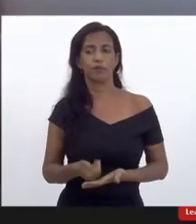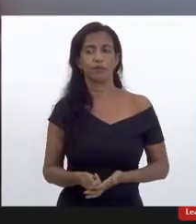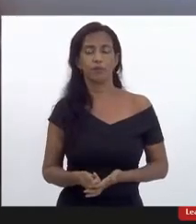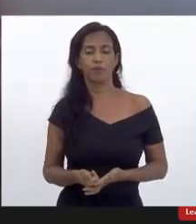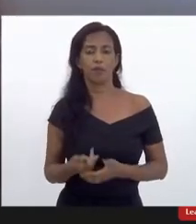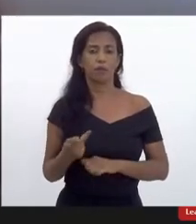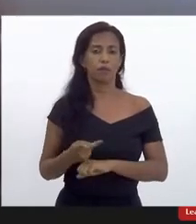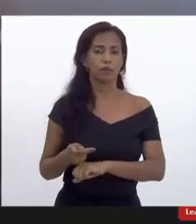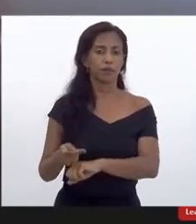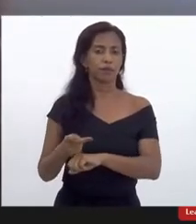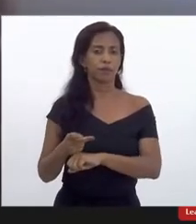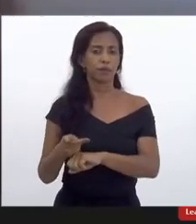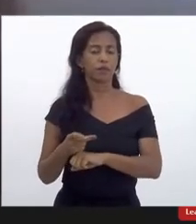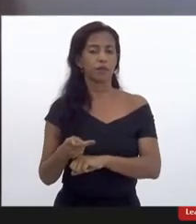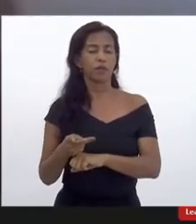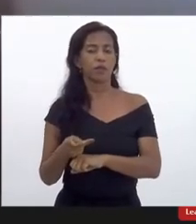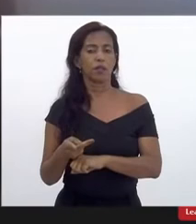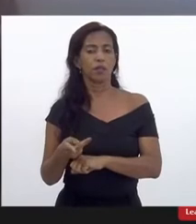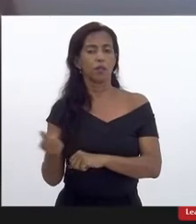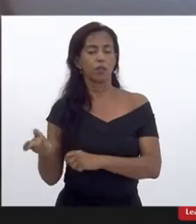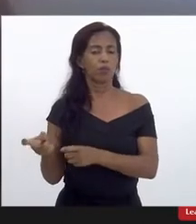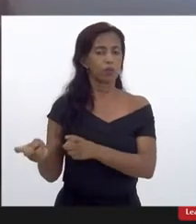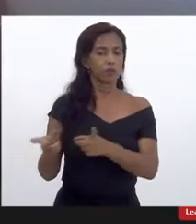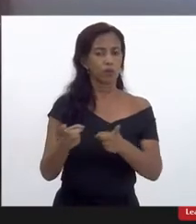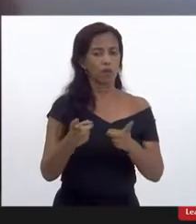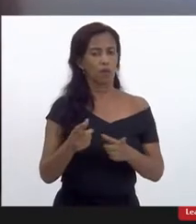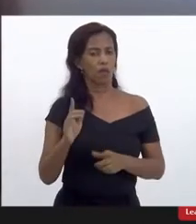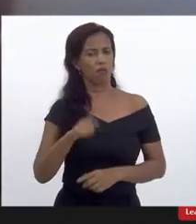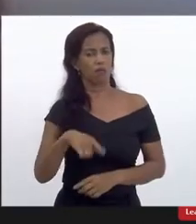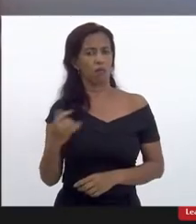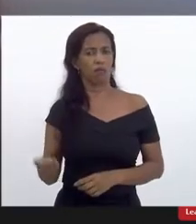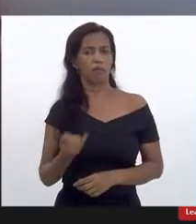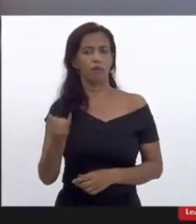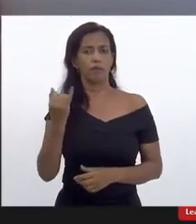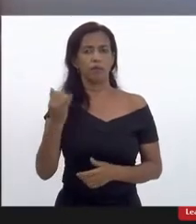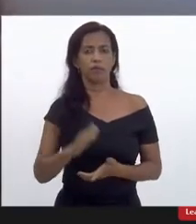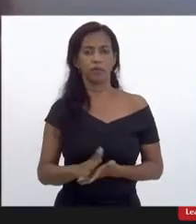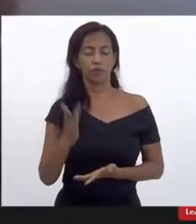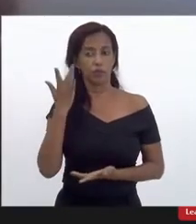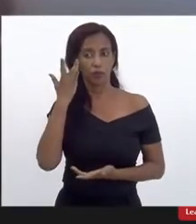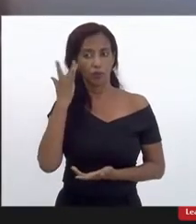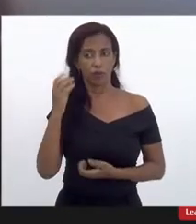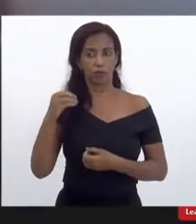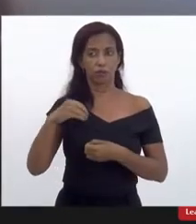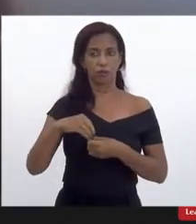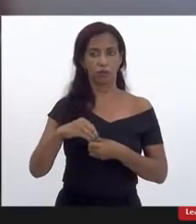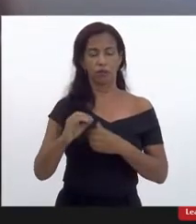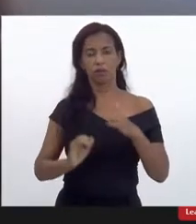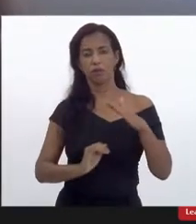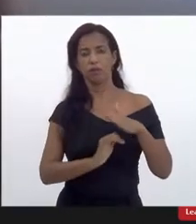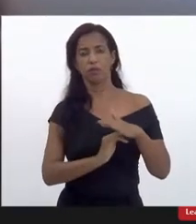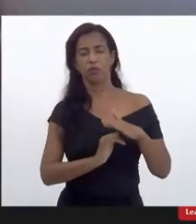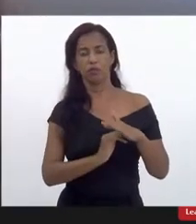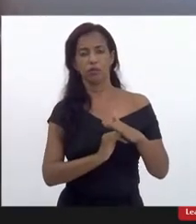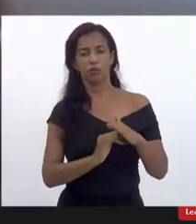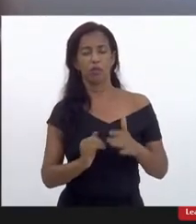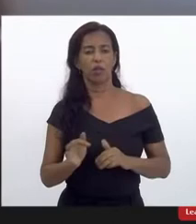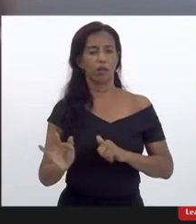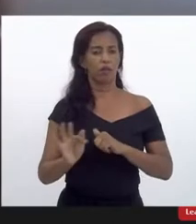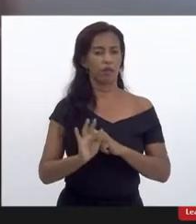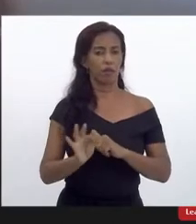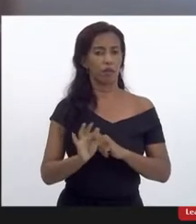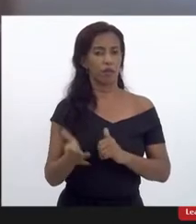a busca por fornecedores, isso é muito importante. Eu acho que, dentro das instituições, a FAETEC